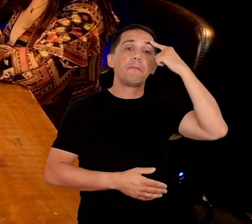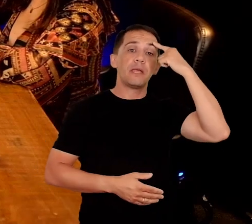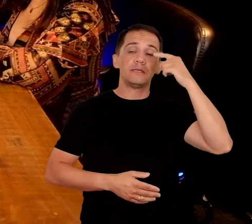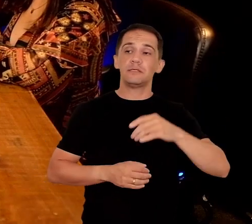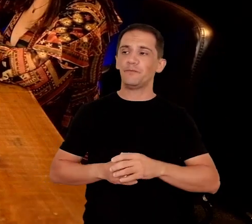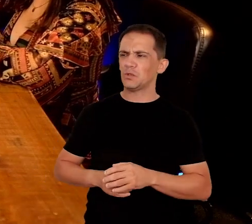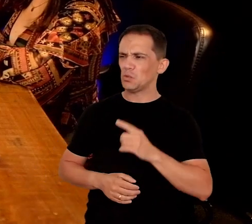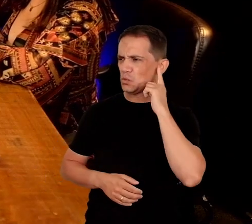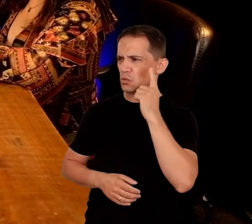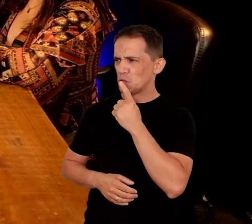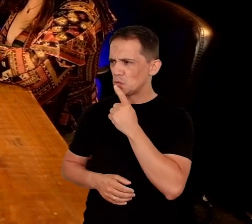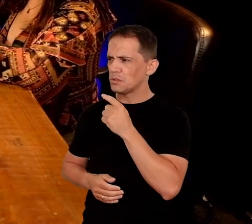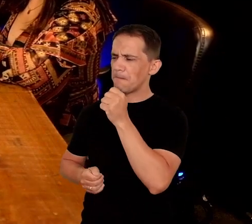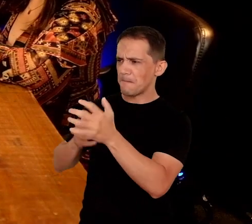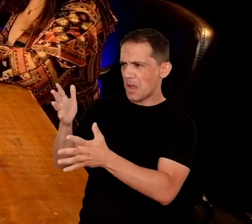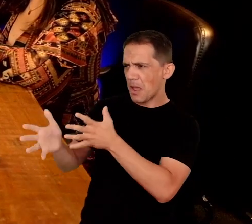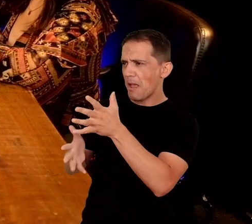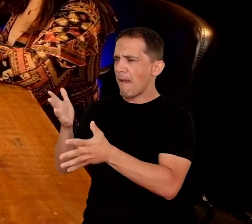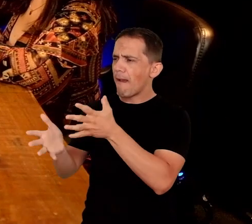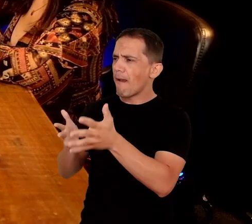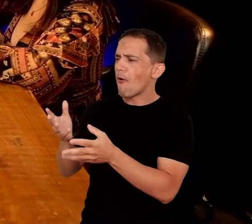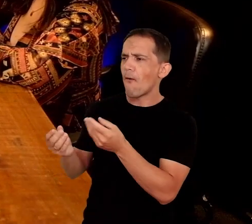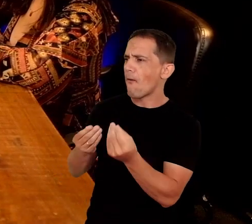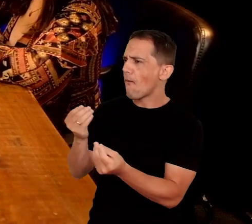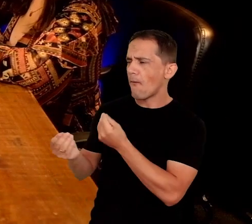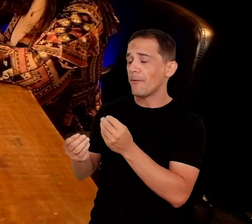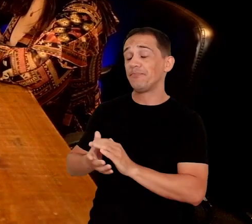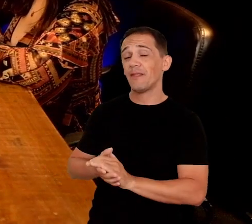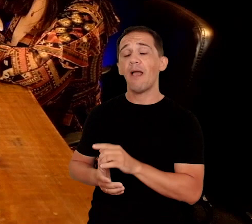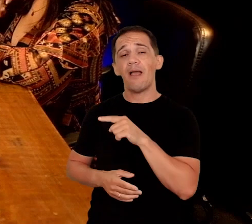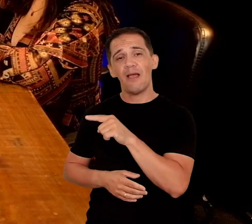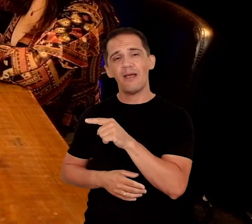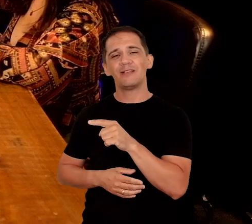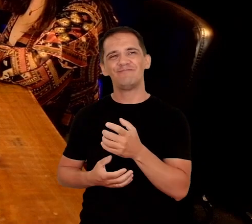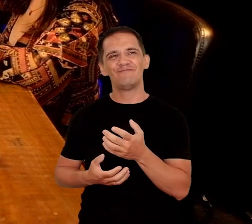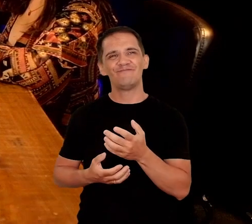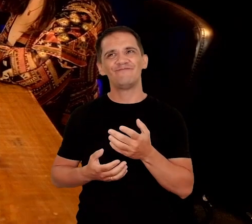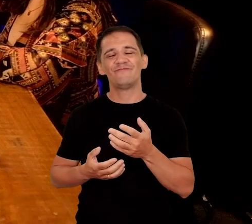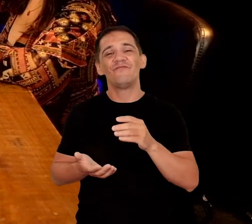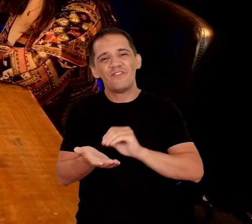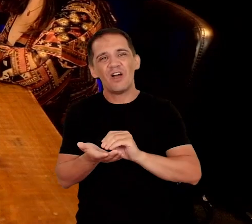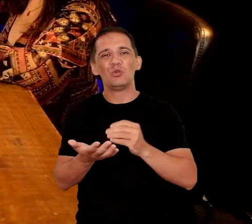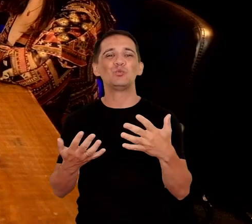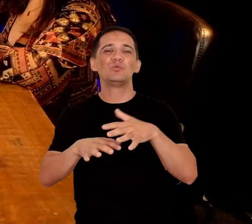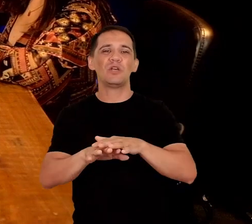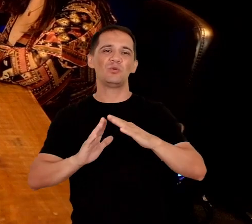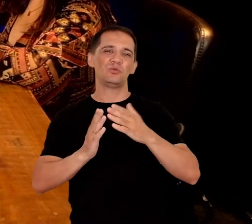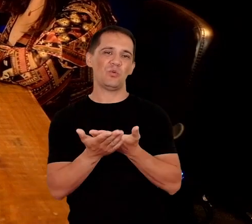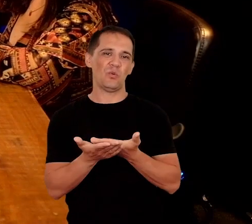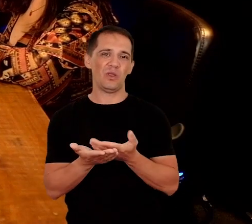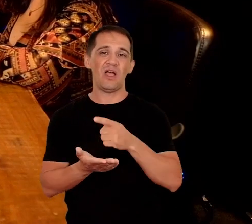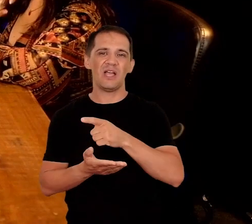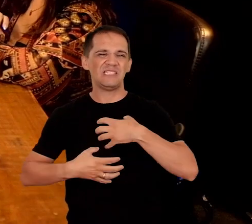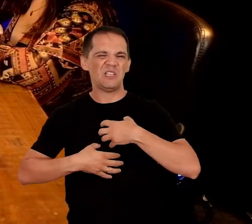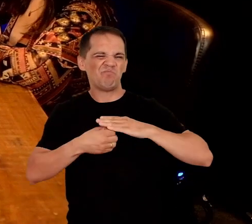pessoas surdas e que sinalizavam, a gente via no programa da Xuxa, como tu mesmo disse, né? Sim, é verdade. E ela, numa escola que não tinha inclusão, ela se